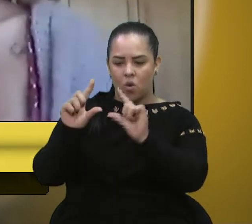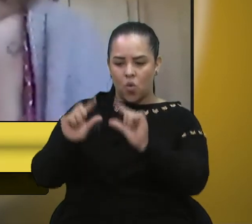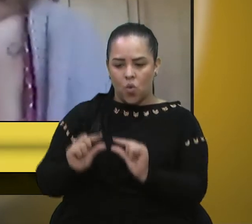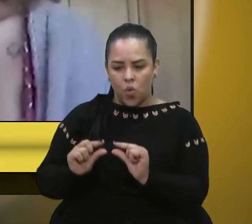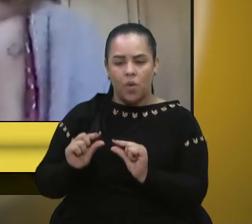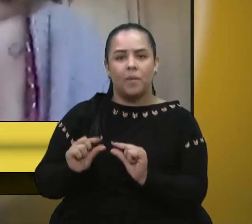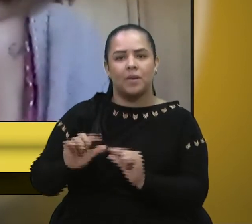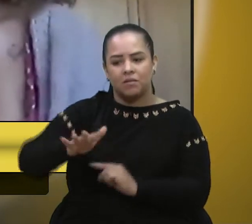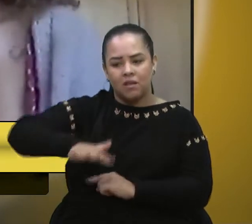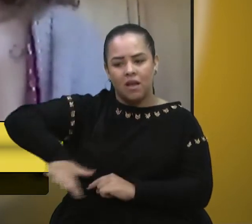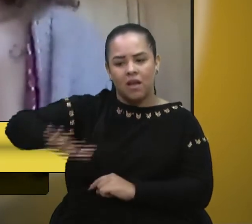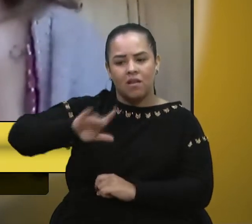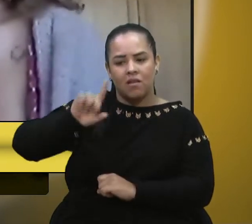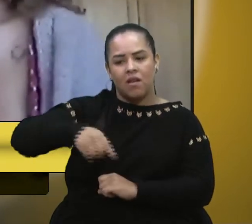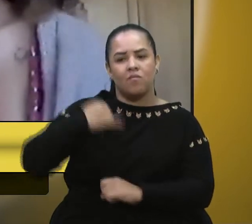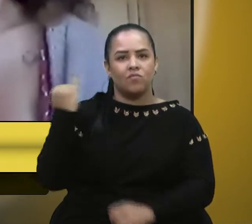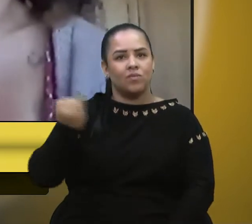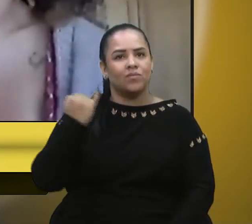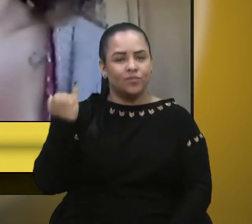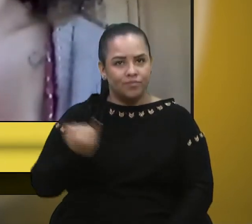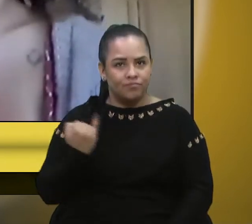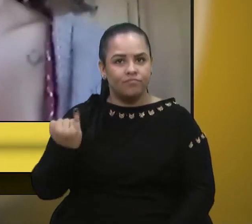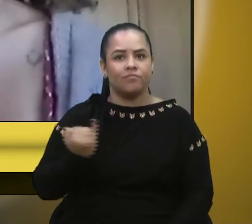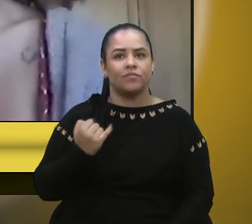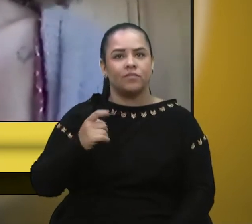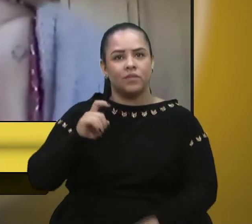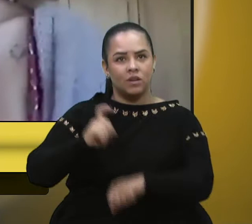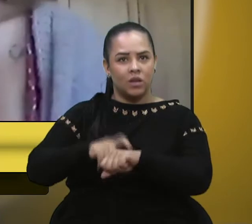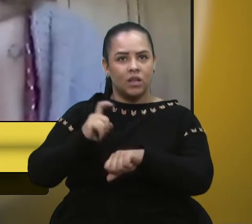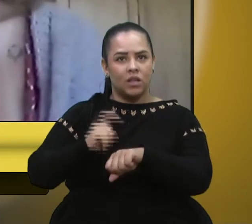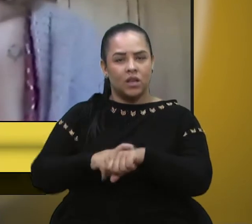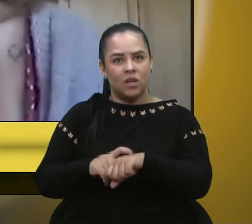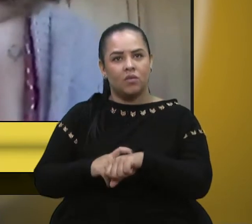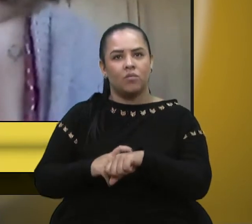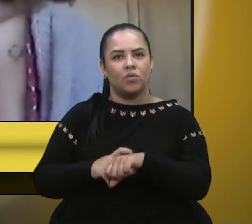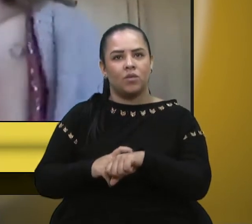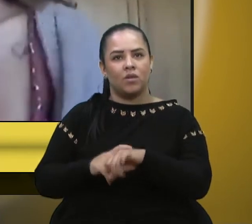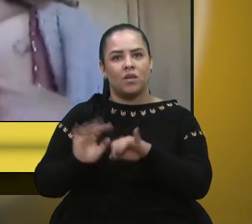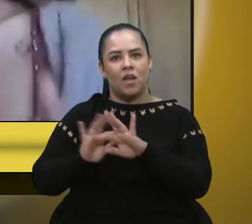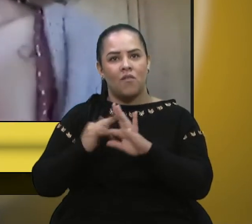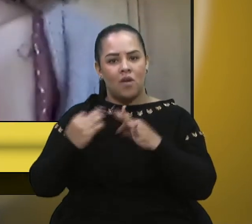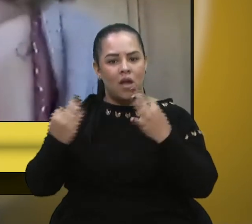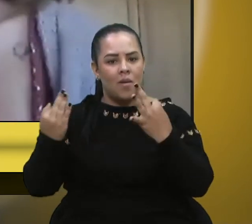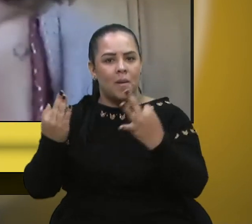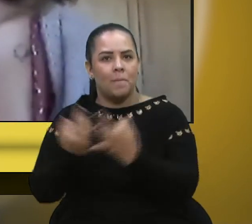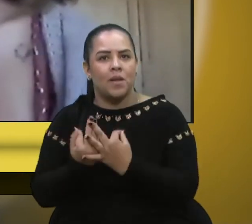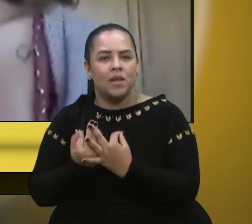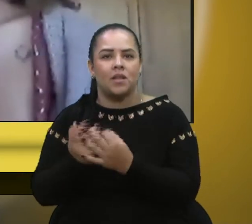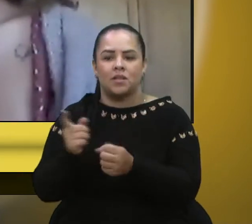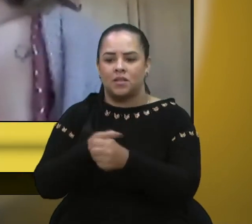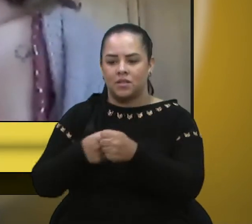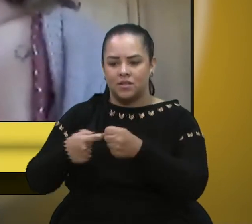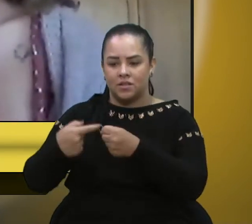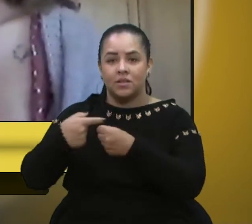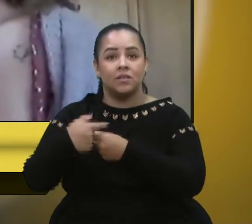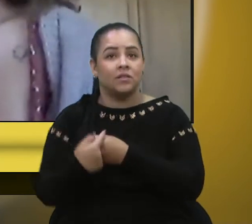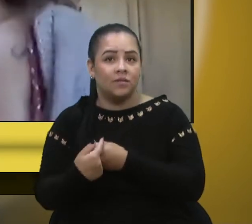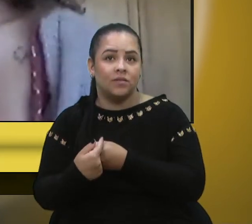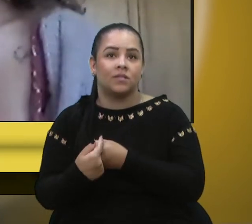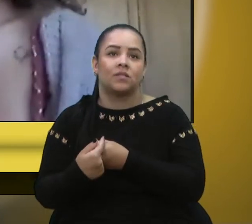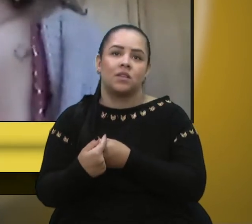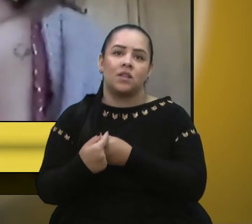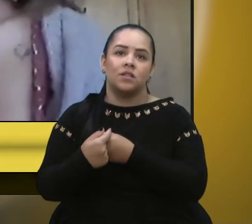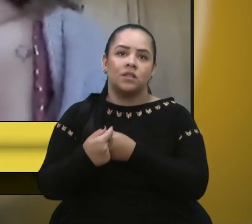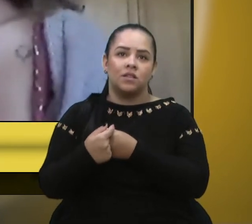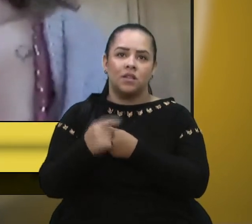essa área tão importante no momento onde a situação das famílias das nossas cidades são de